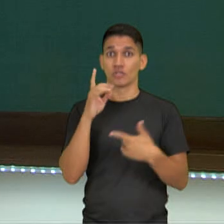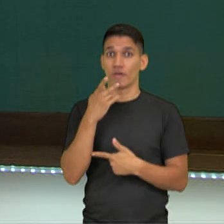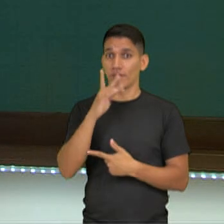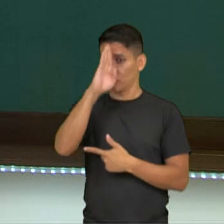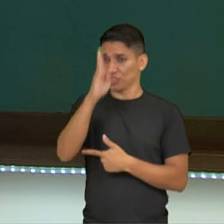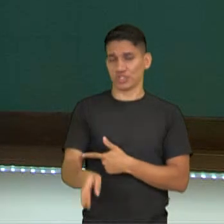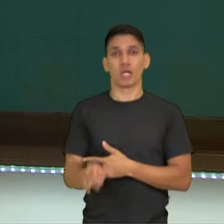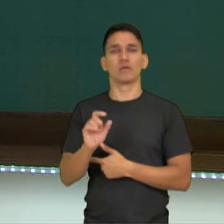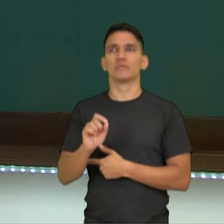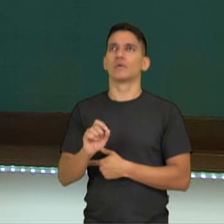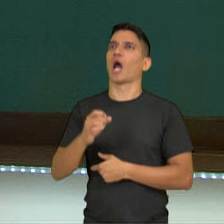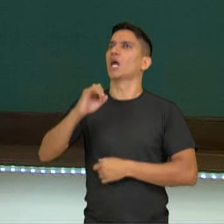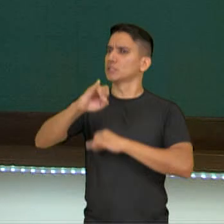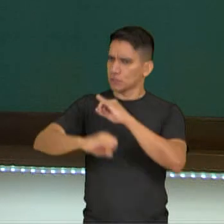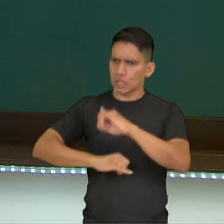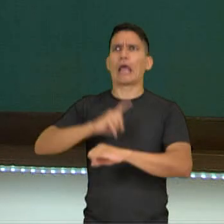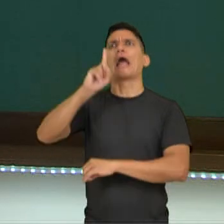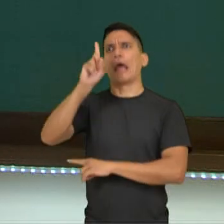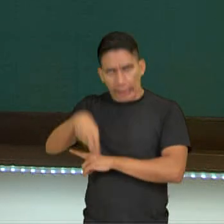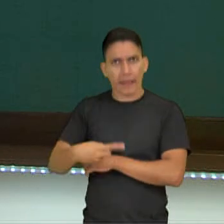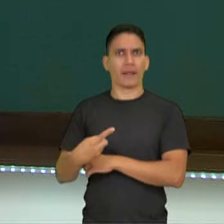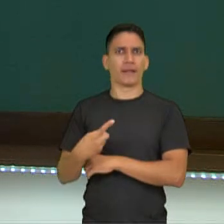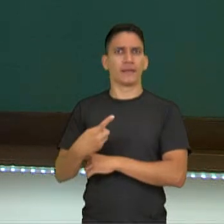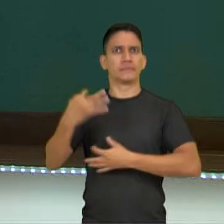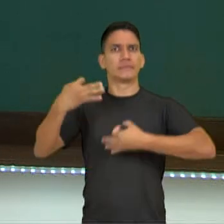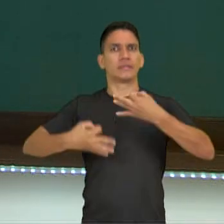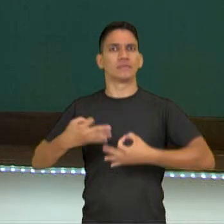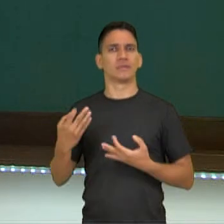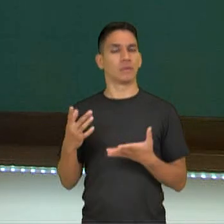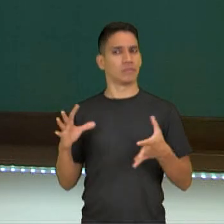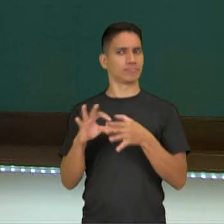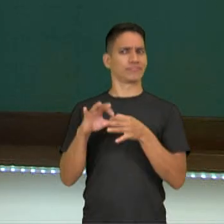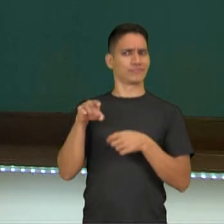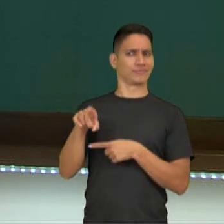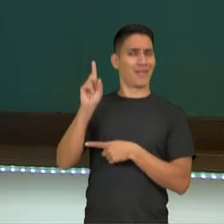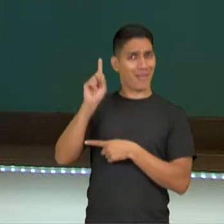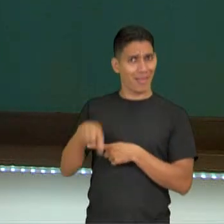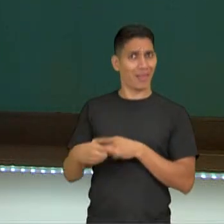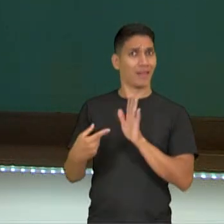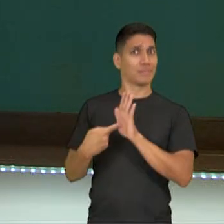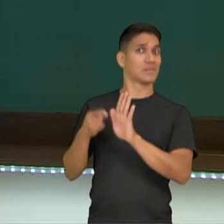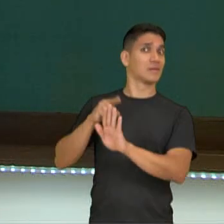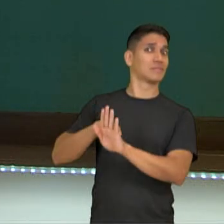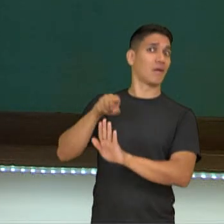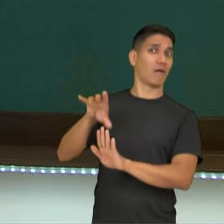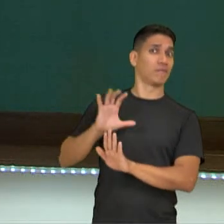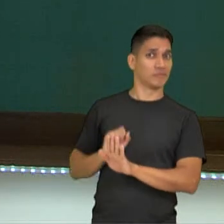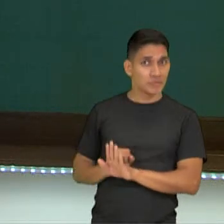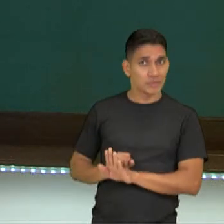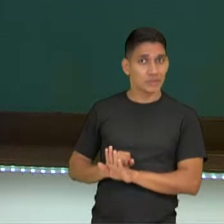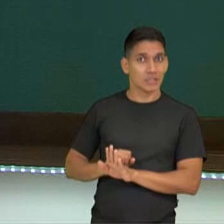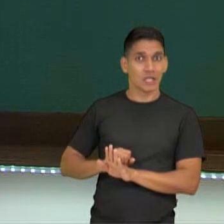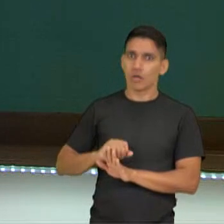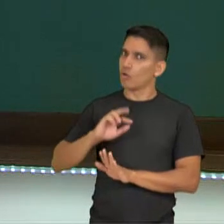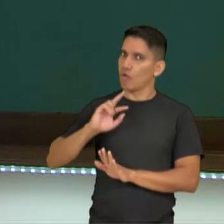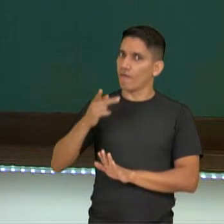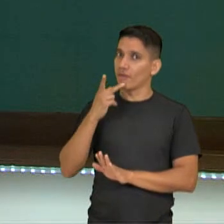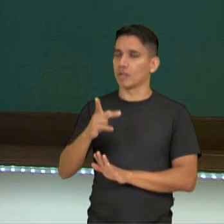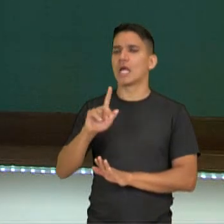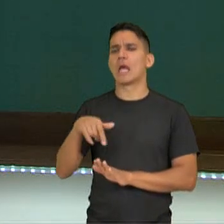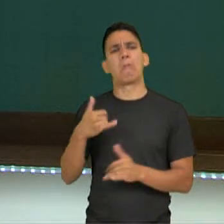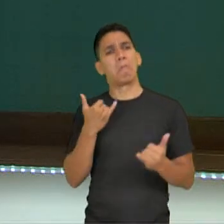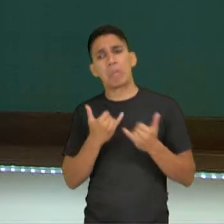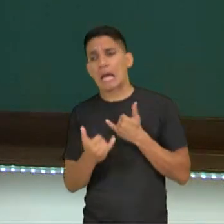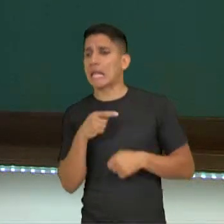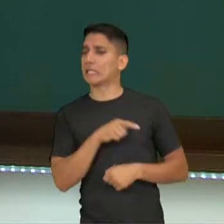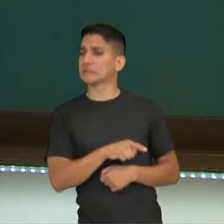a internet é um tribunal. Né? Então, ela está fazendo uma metáfora, né? Não está dizendo que é como um